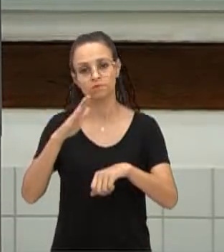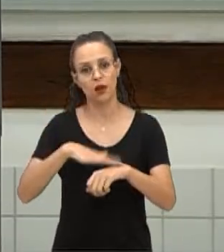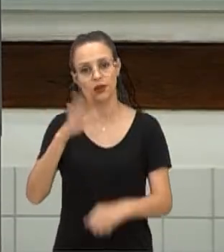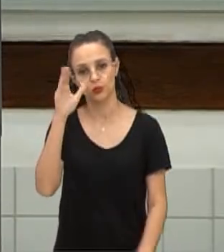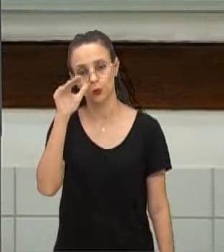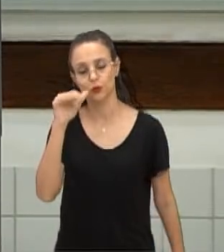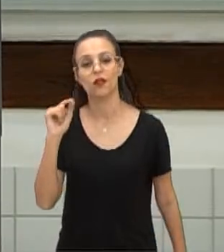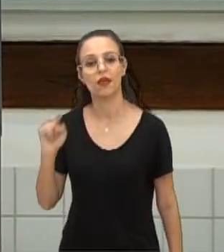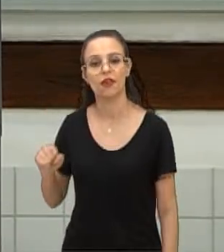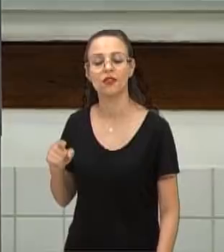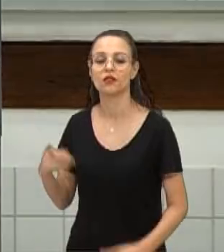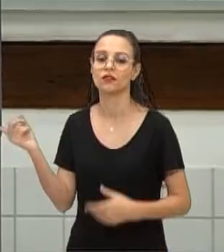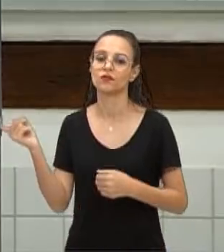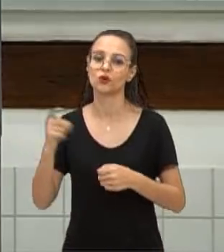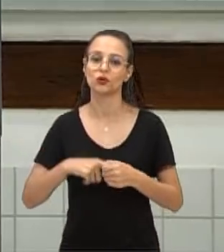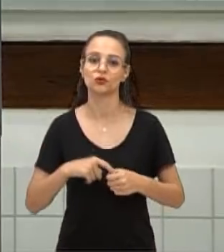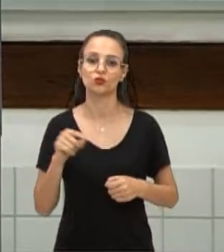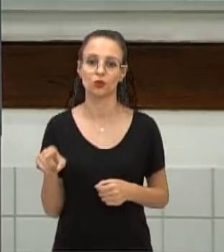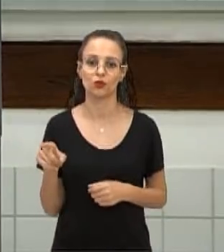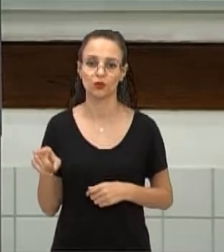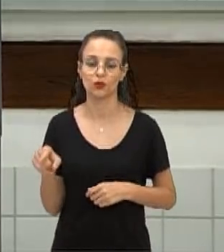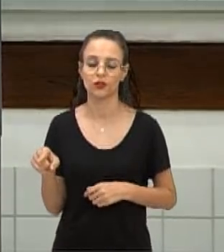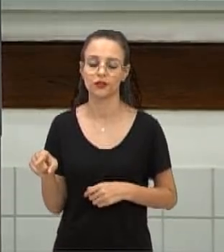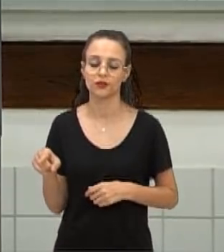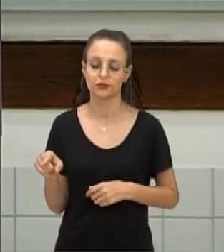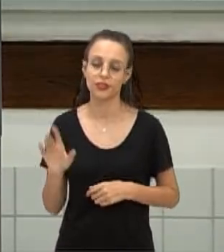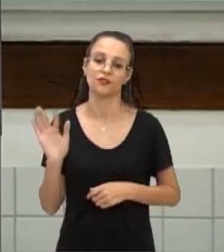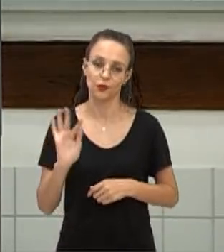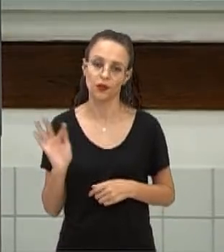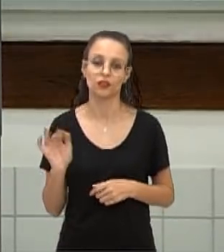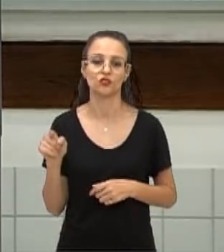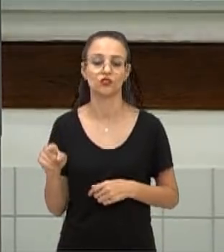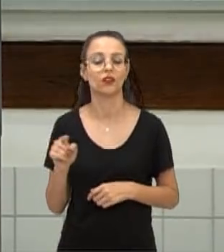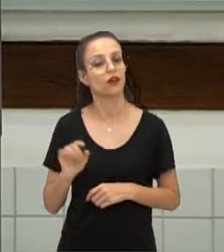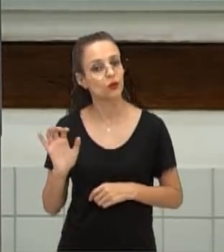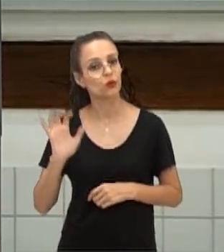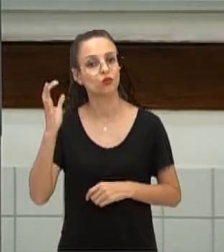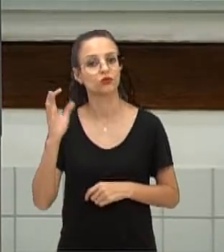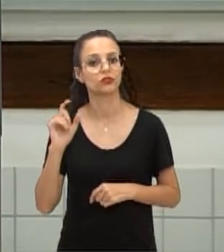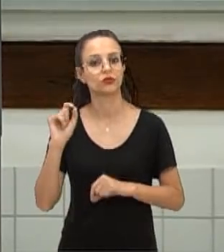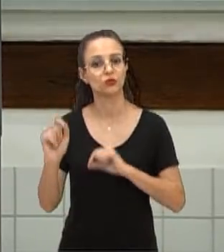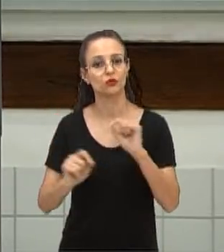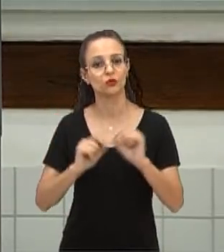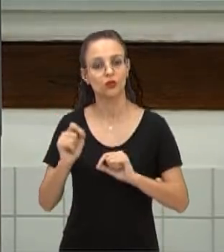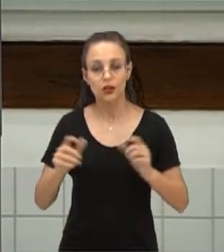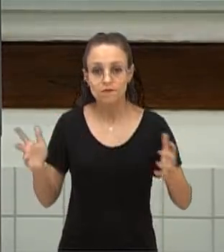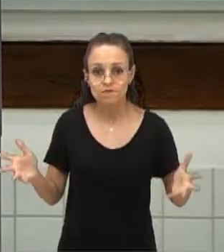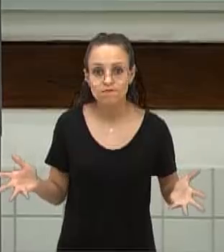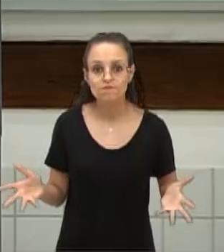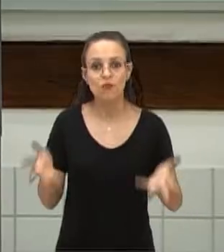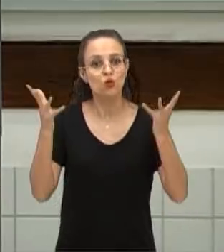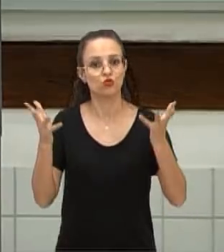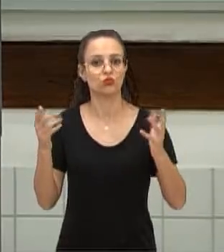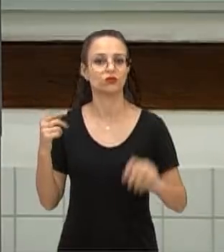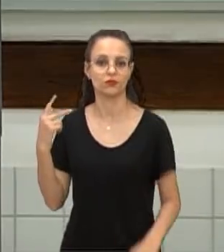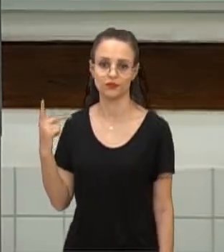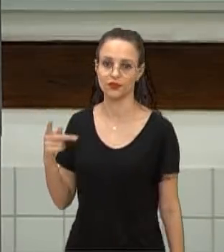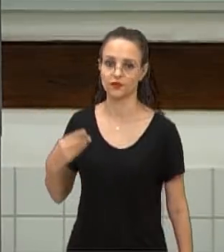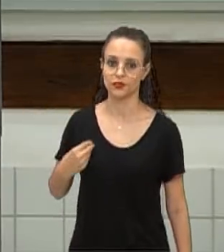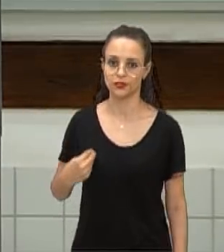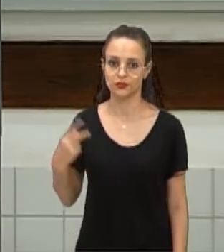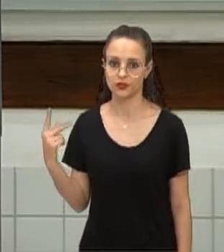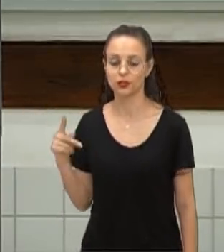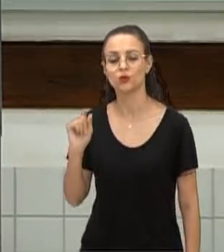pessoal, quando ele voltou lá dessa faculdade, que aconteceu um impulso muito grande na vida do Darwin.